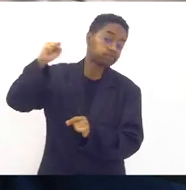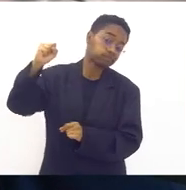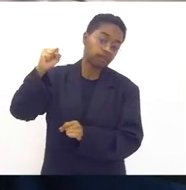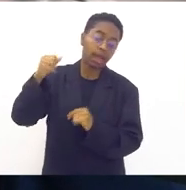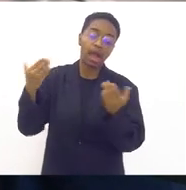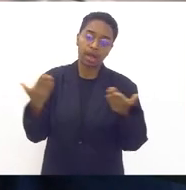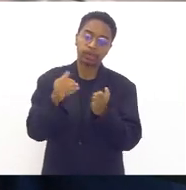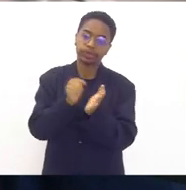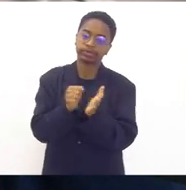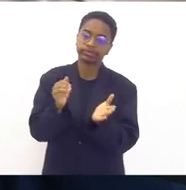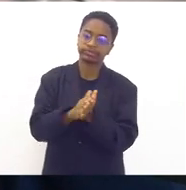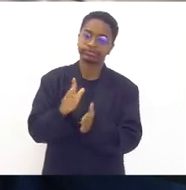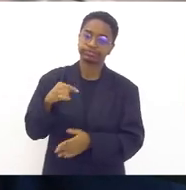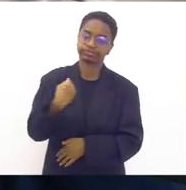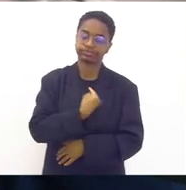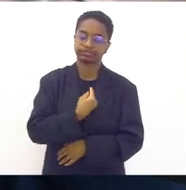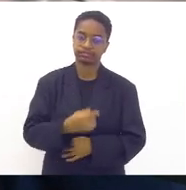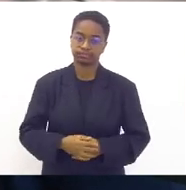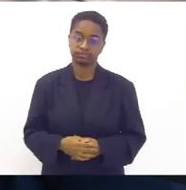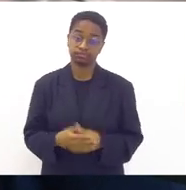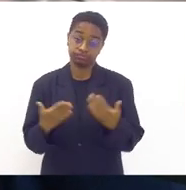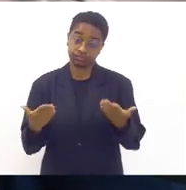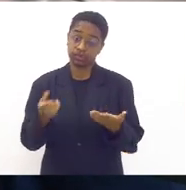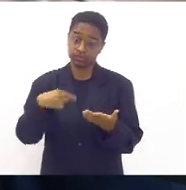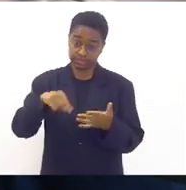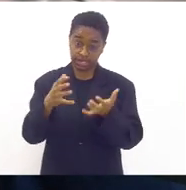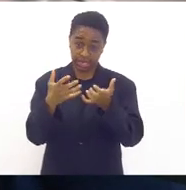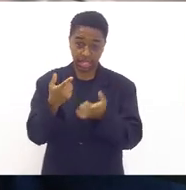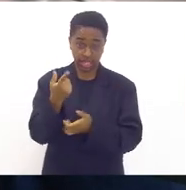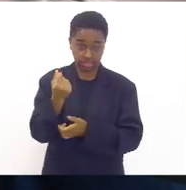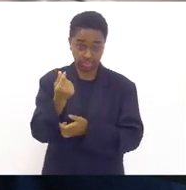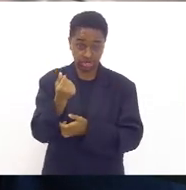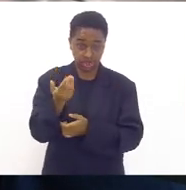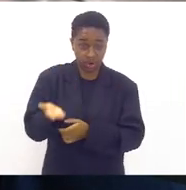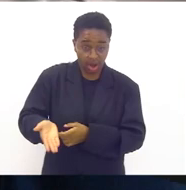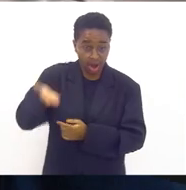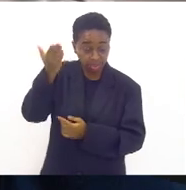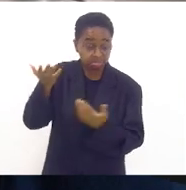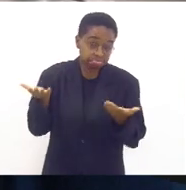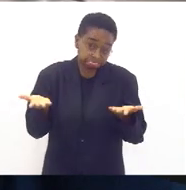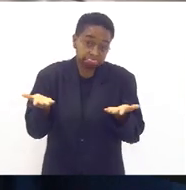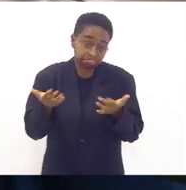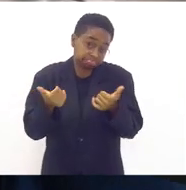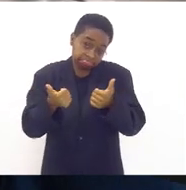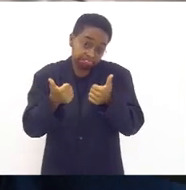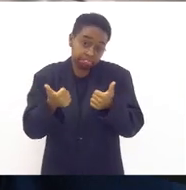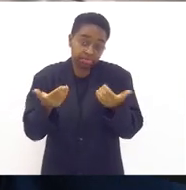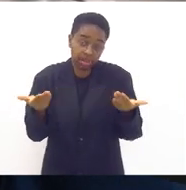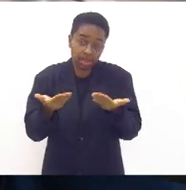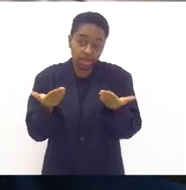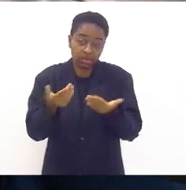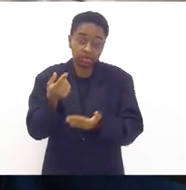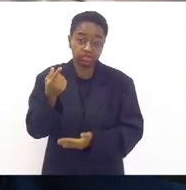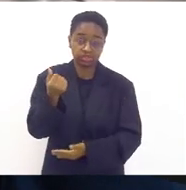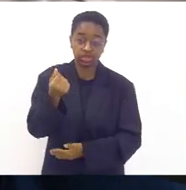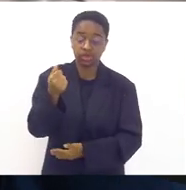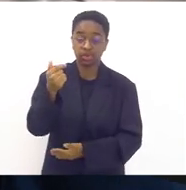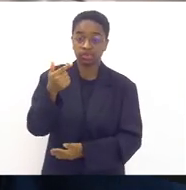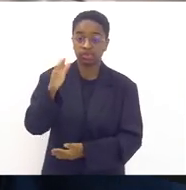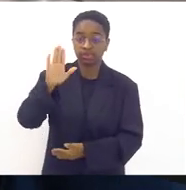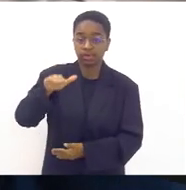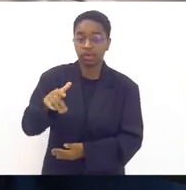pagando o preço agora, né? Vocês querem combustível com preço alto? É, agora o preço é 1,8